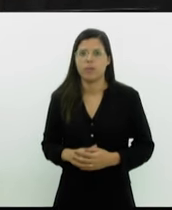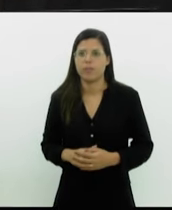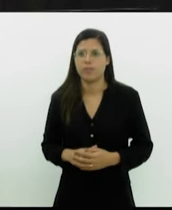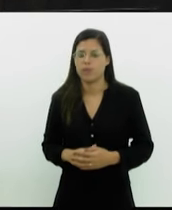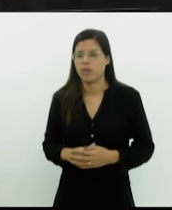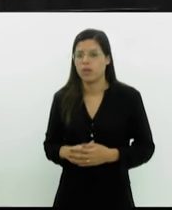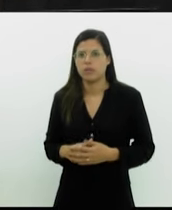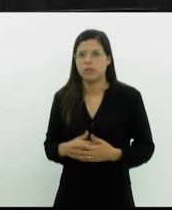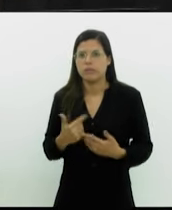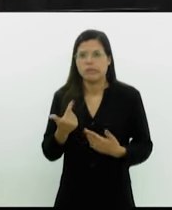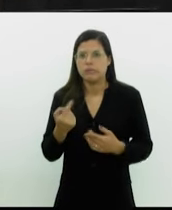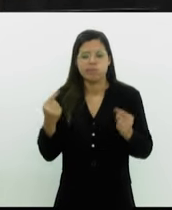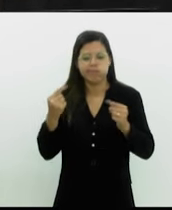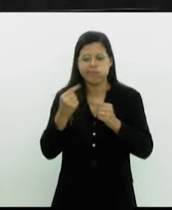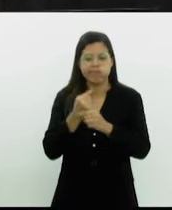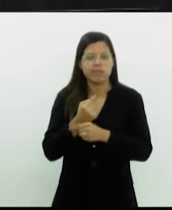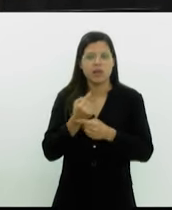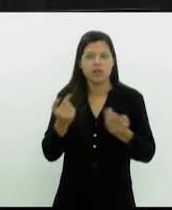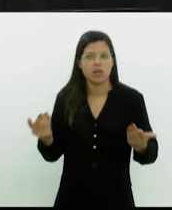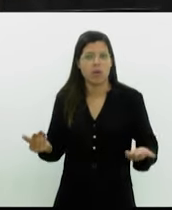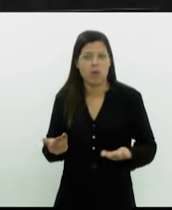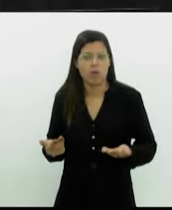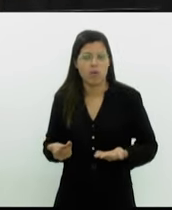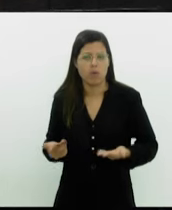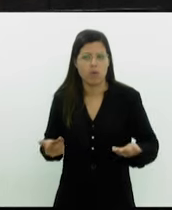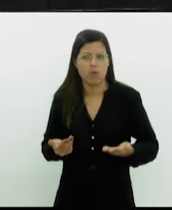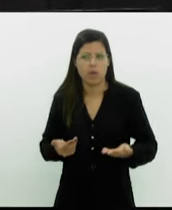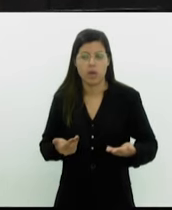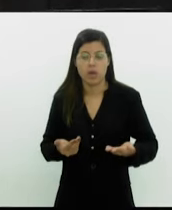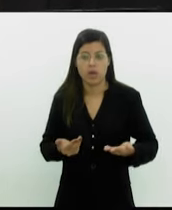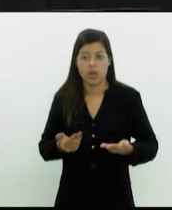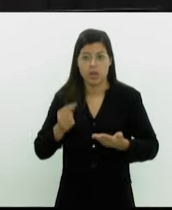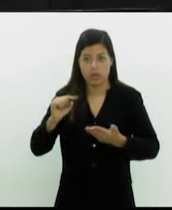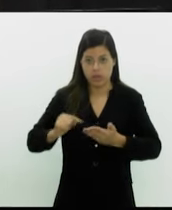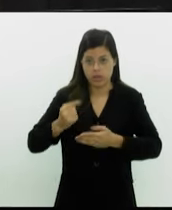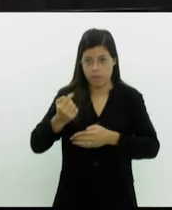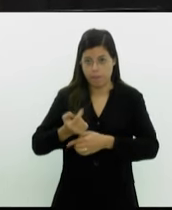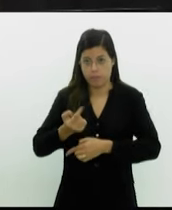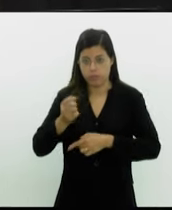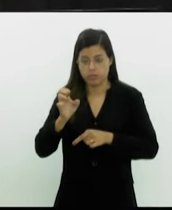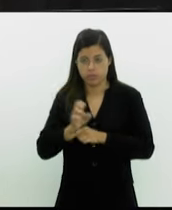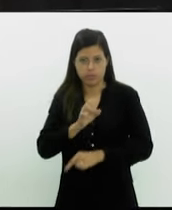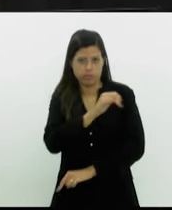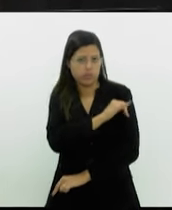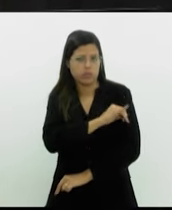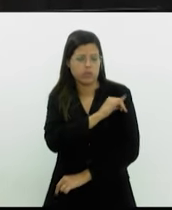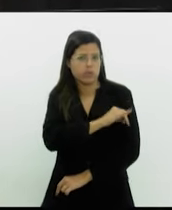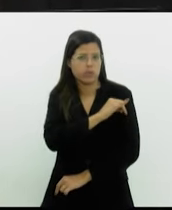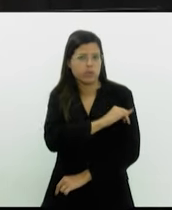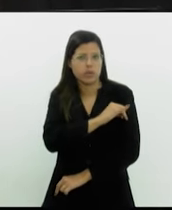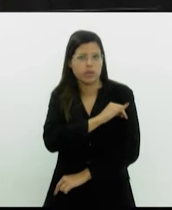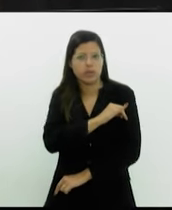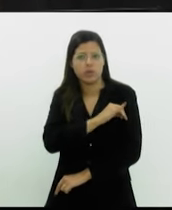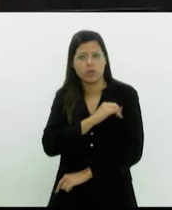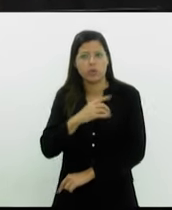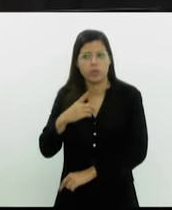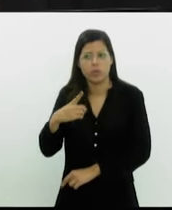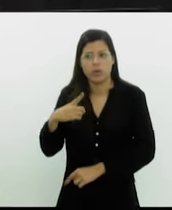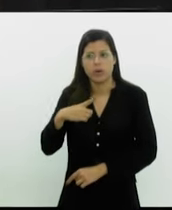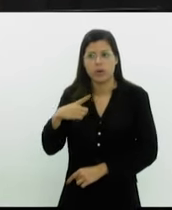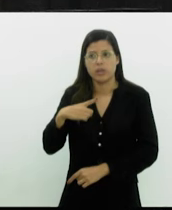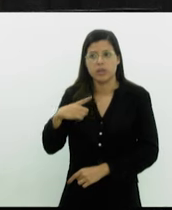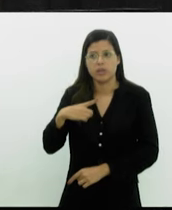que justamente agora, após o Estado do Rio de Janeiro ter majorado as